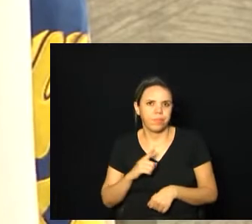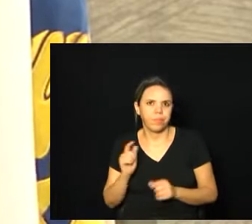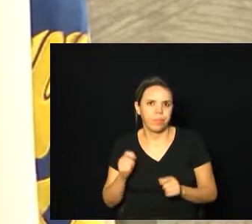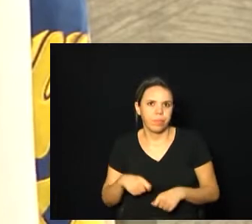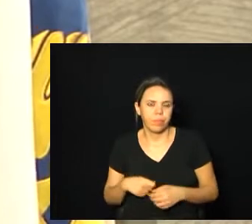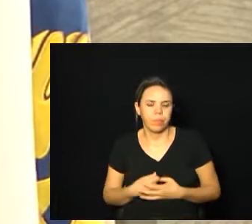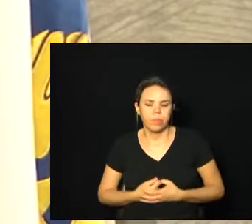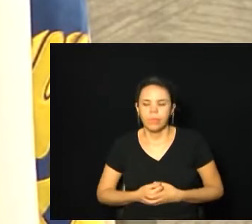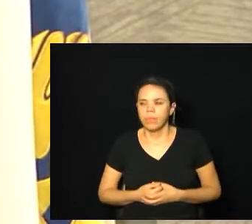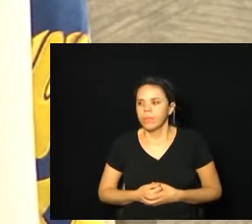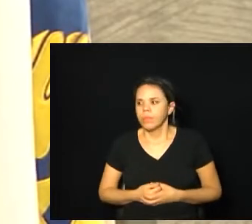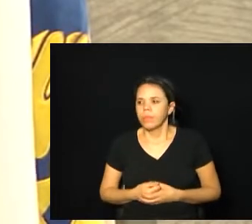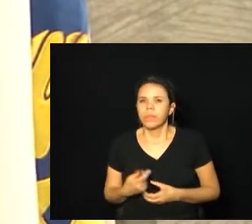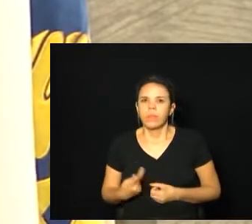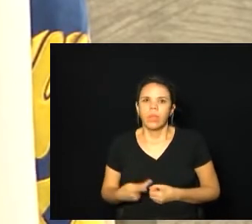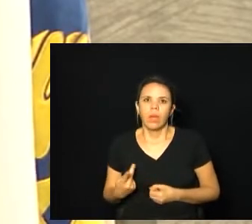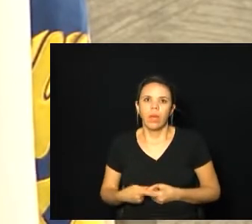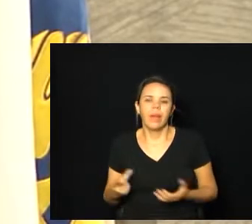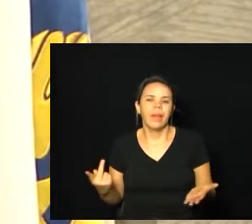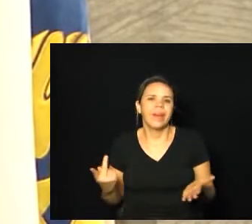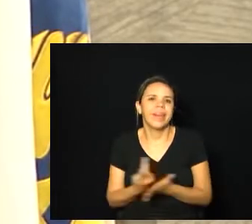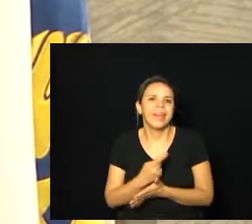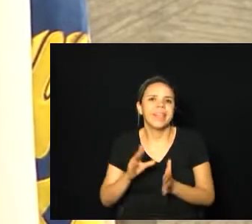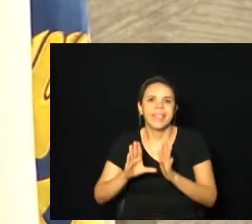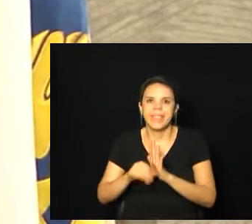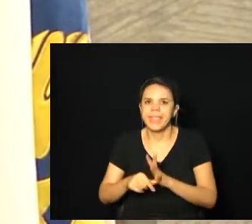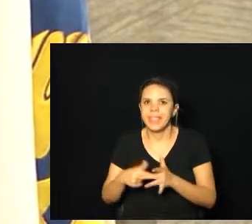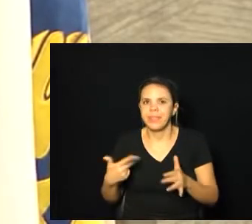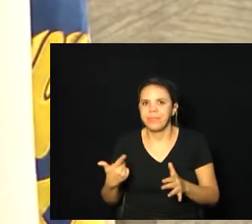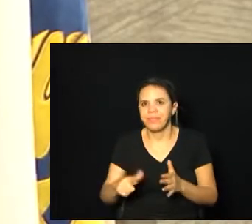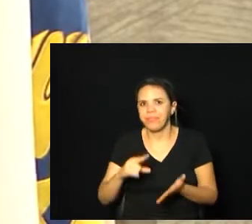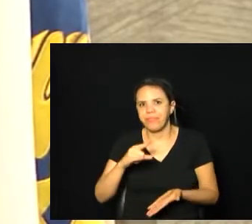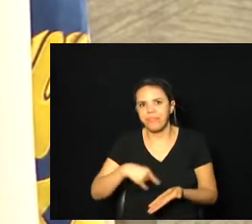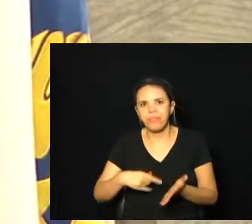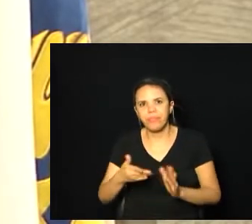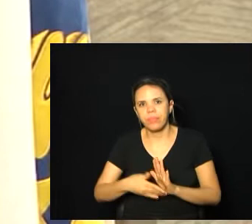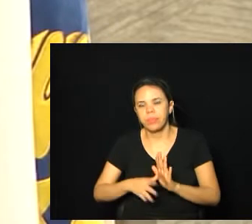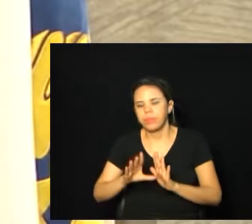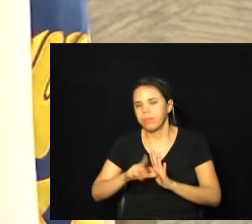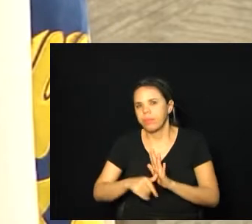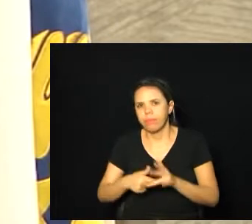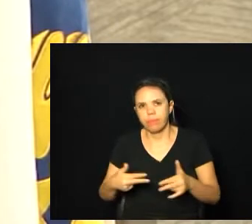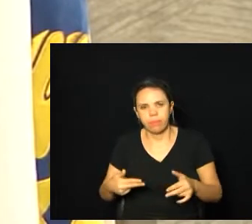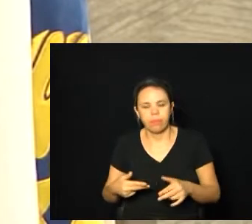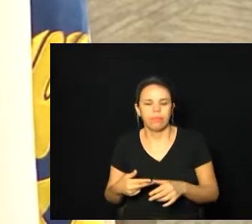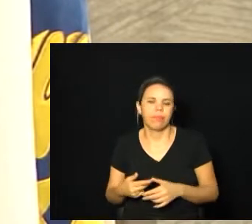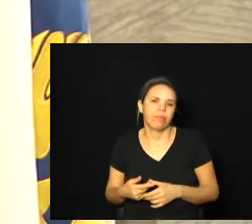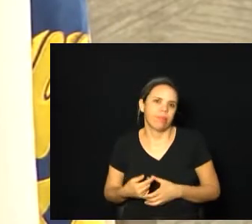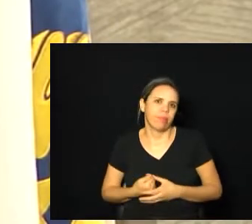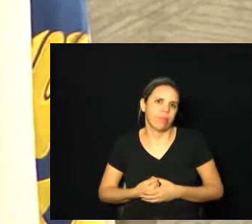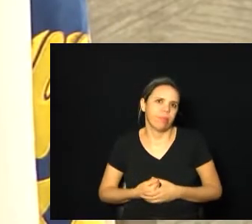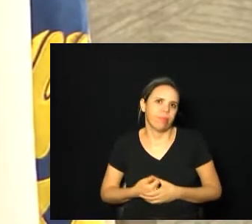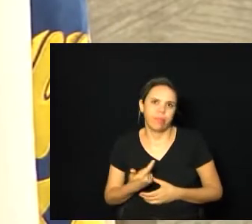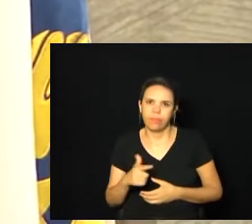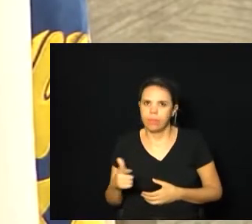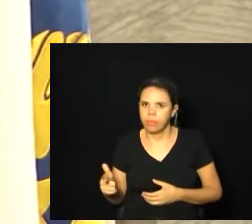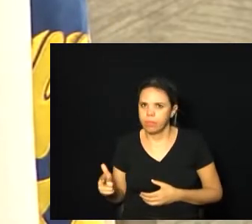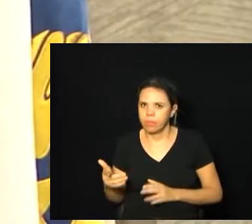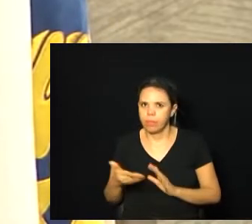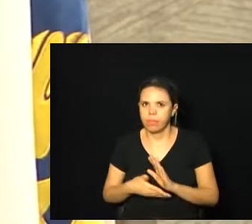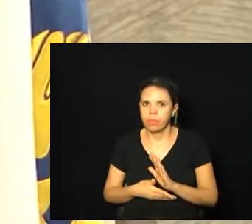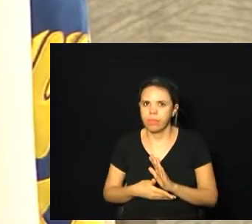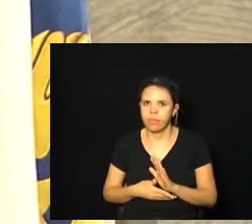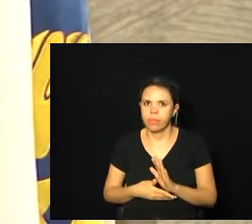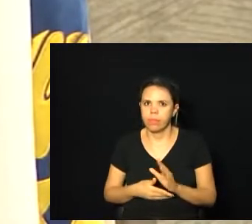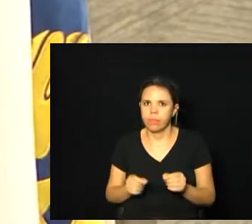esses produtos ilícitos, furto de roubo ou coisa parecida, e não tiver a comprovação